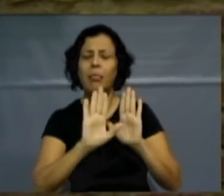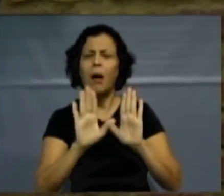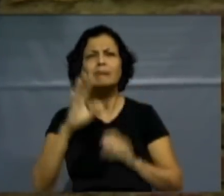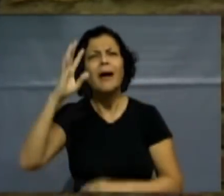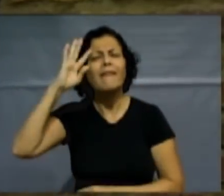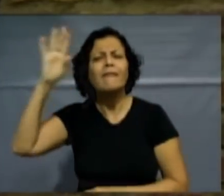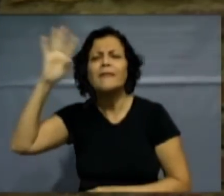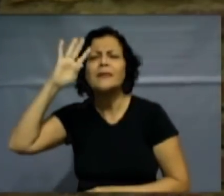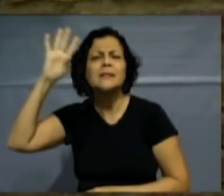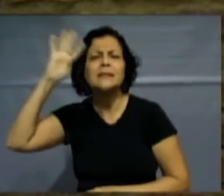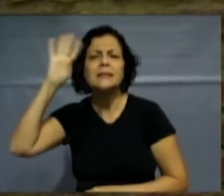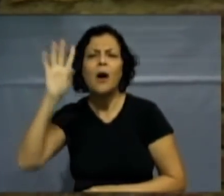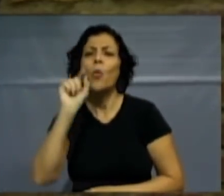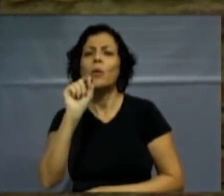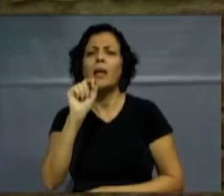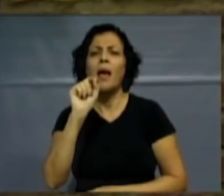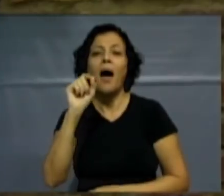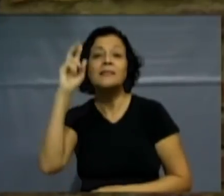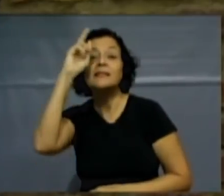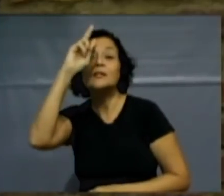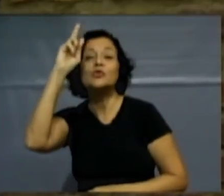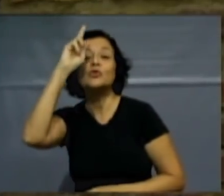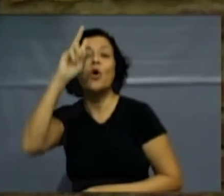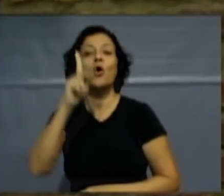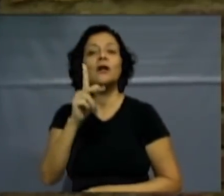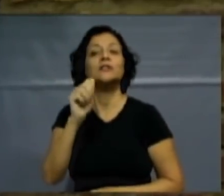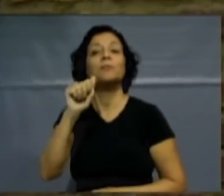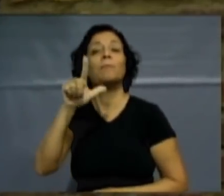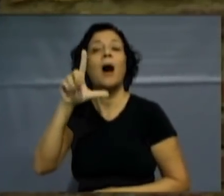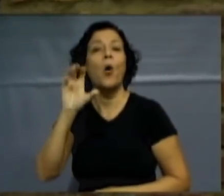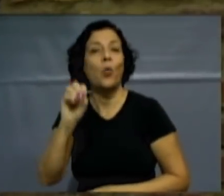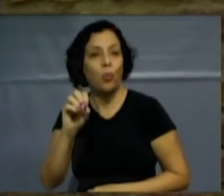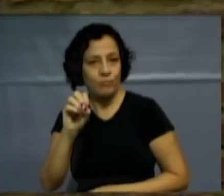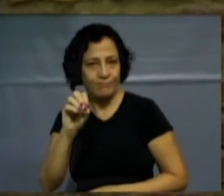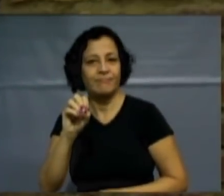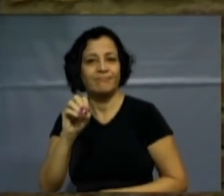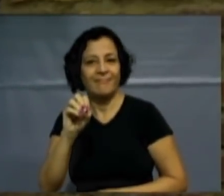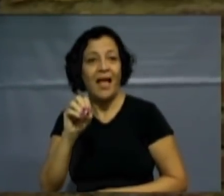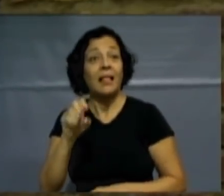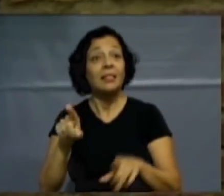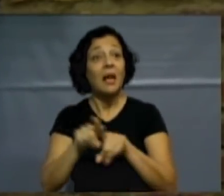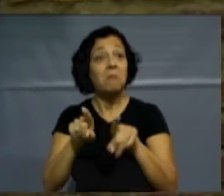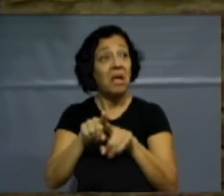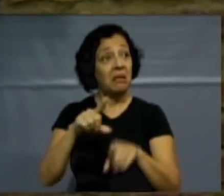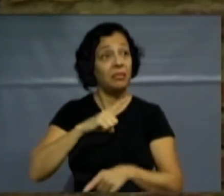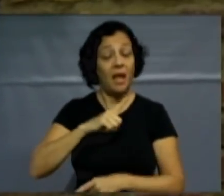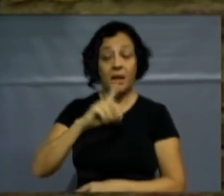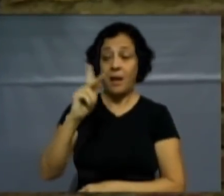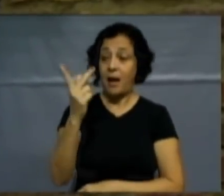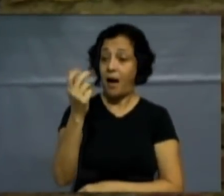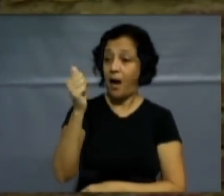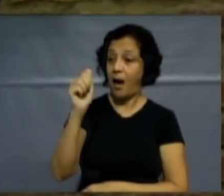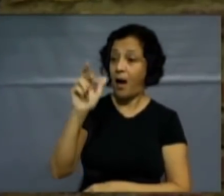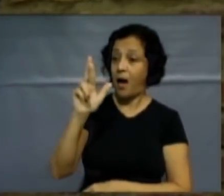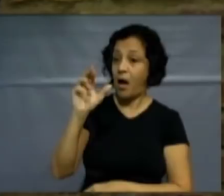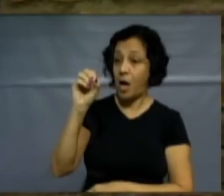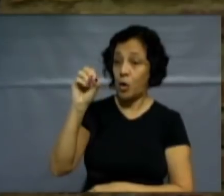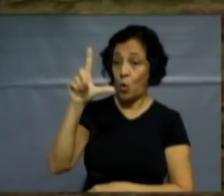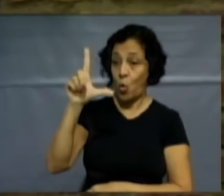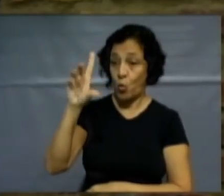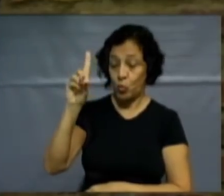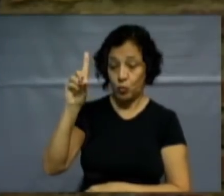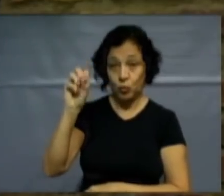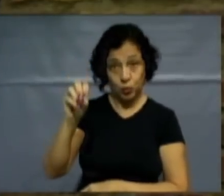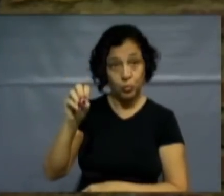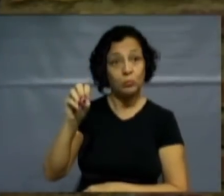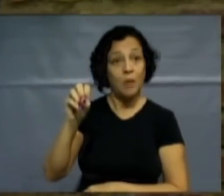história de Paulo de Tarso. A gente tem um Haroldo Dutra aí que tem um legado enorme sobre Paulo de Tarso. Longe aqui